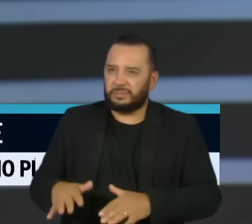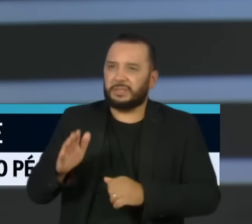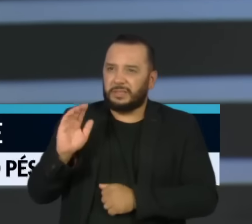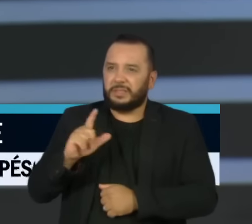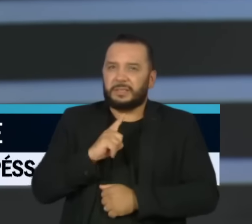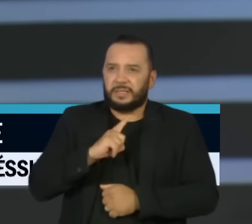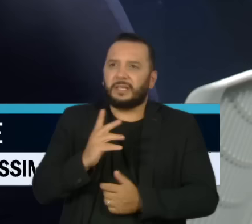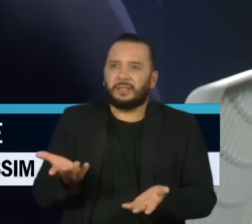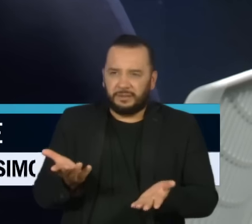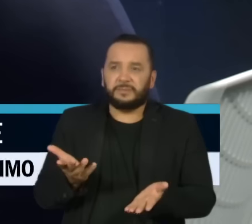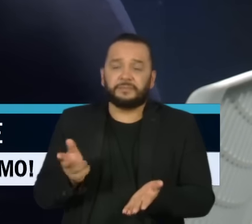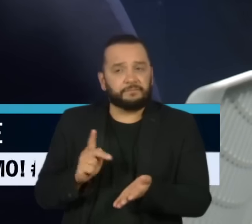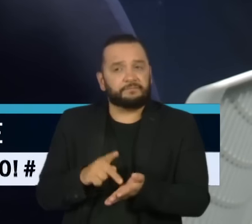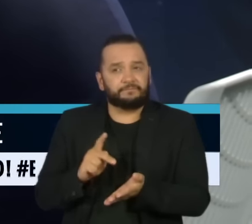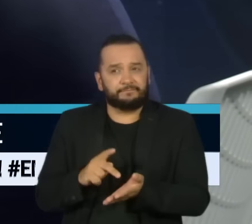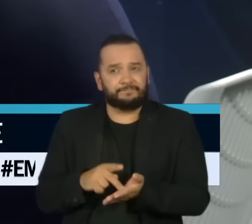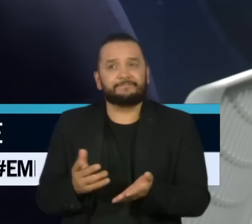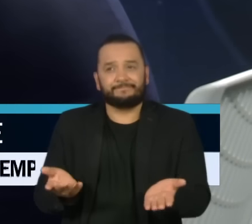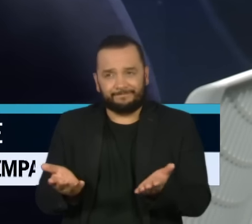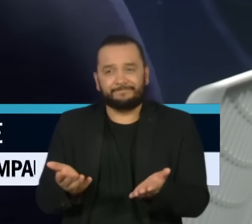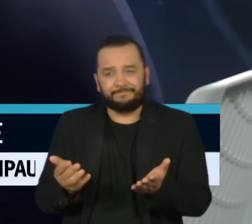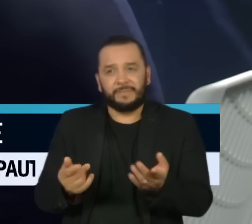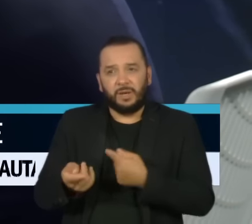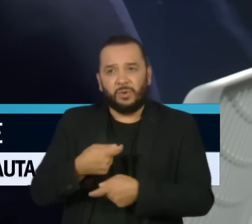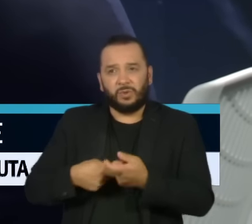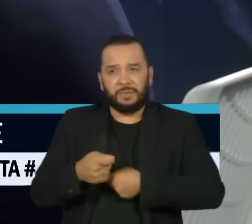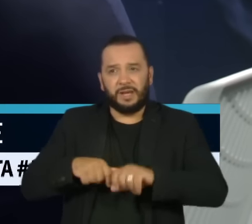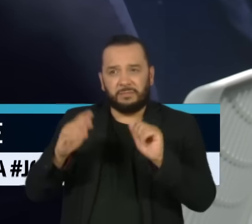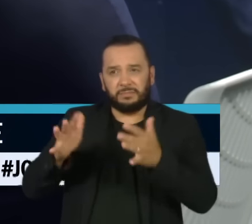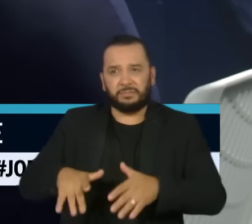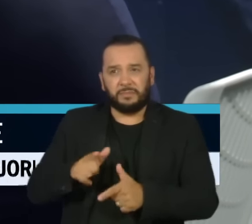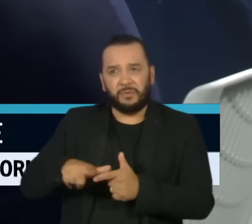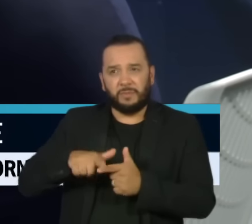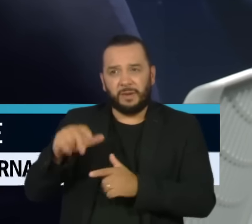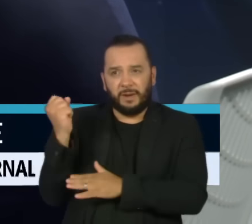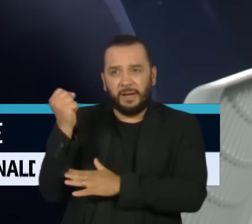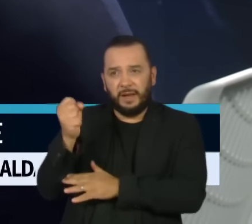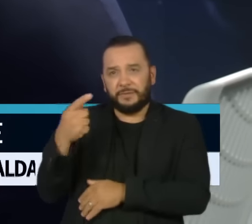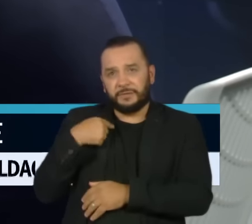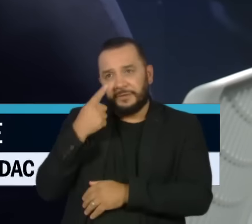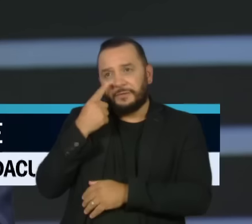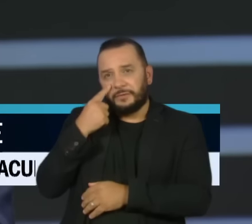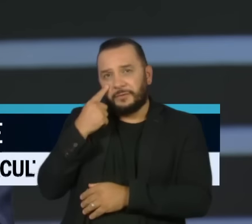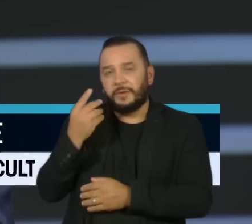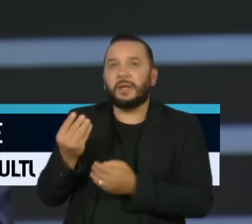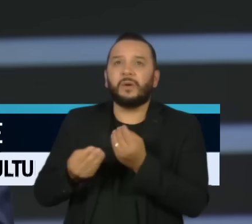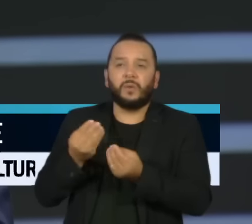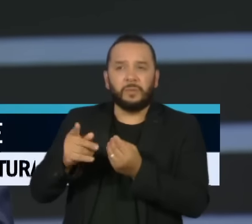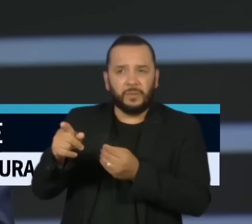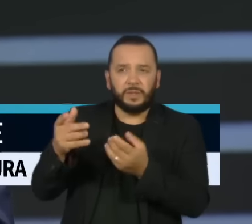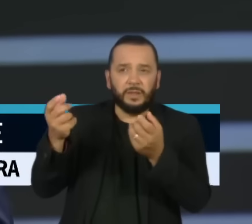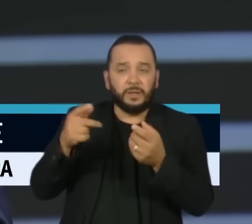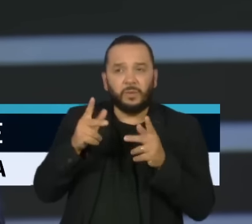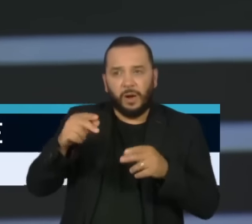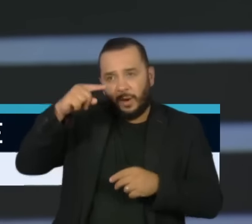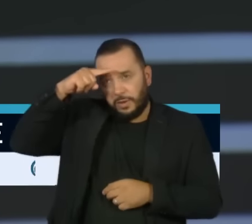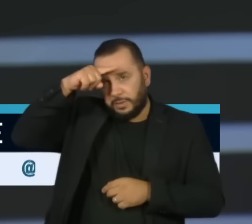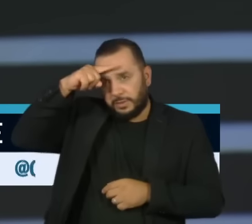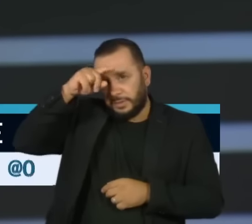situação, realmente, ela é muito grave, né? E se você observar essa questão que o Zé Vicente destacou muito bem, que